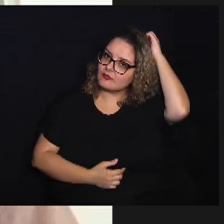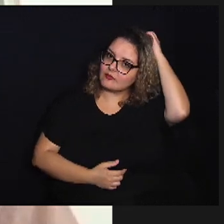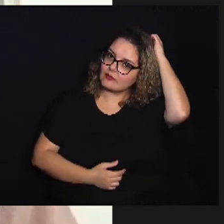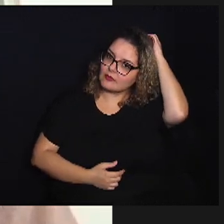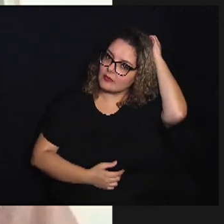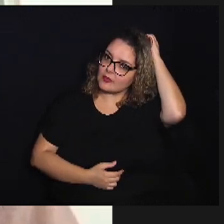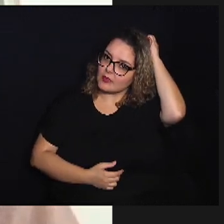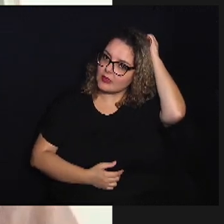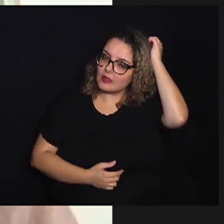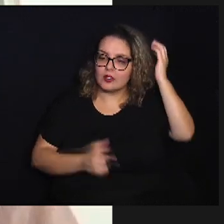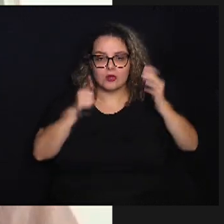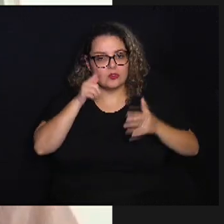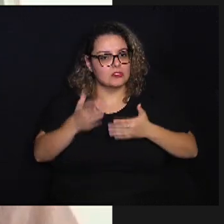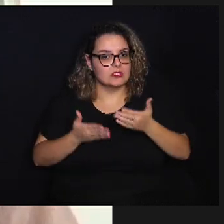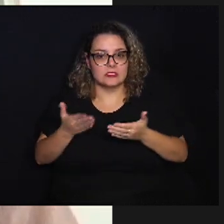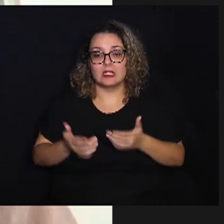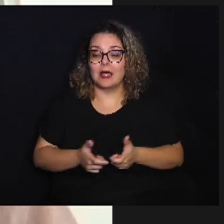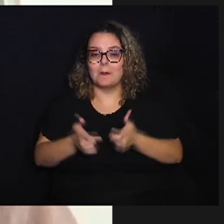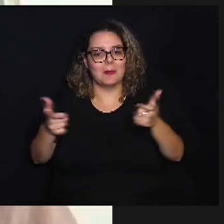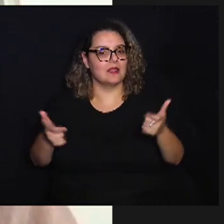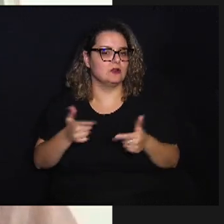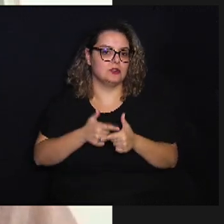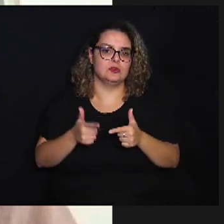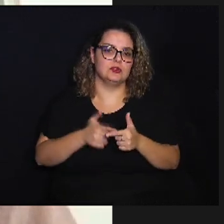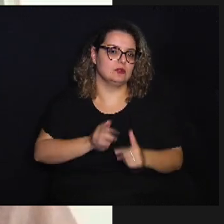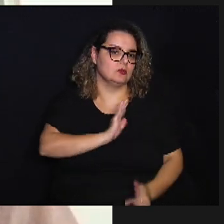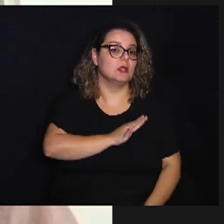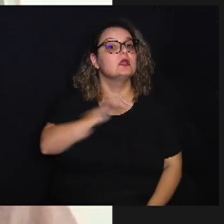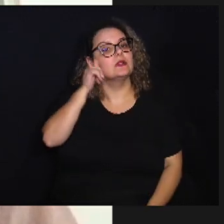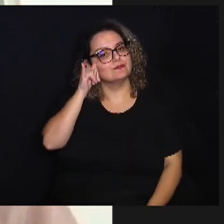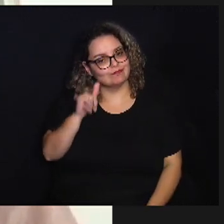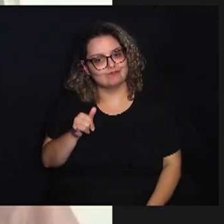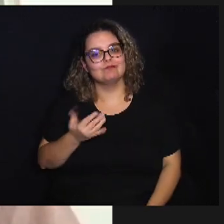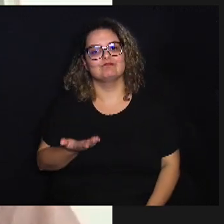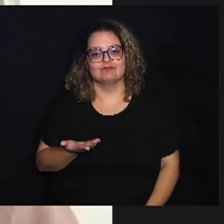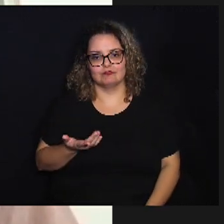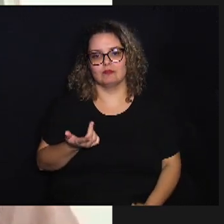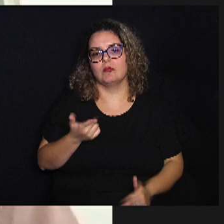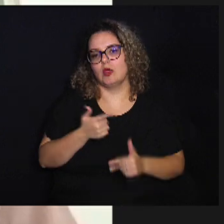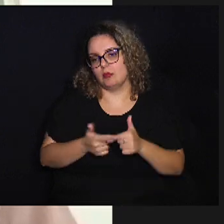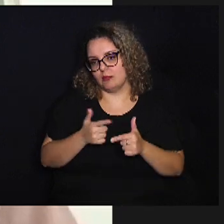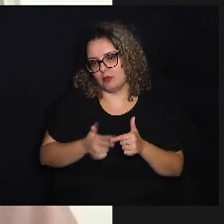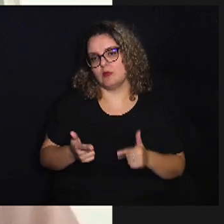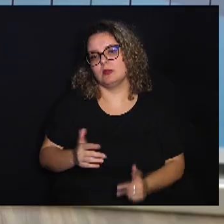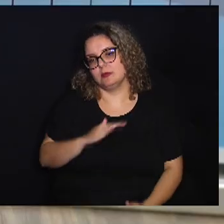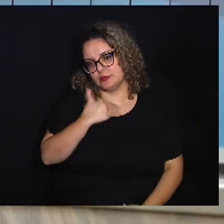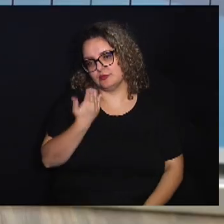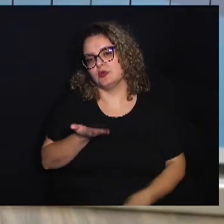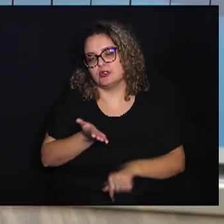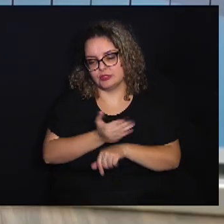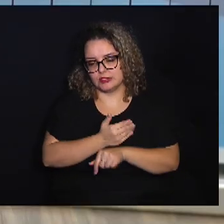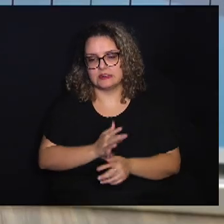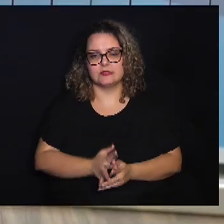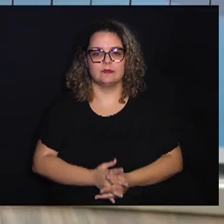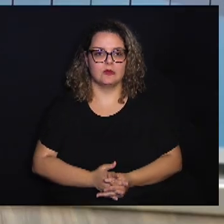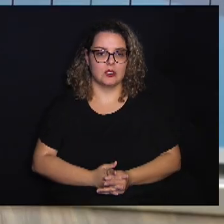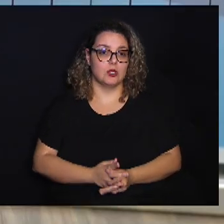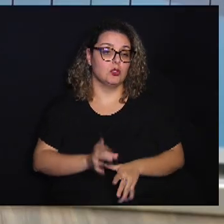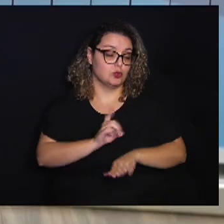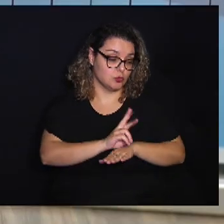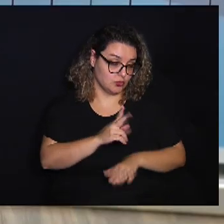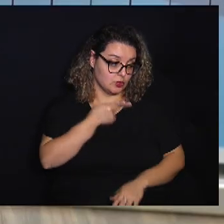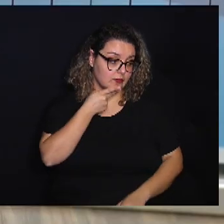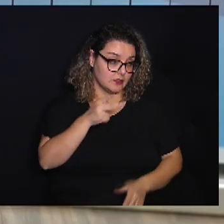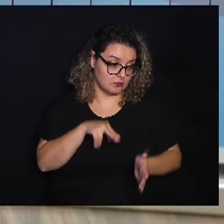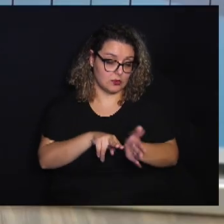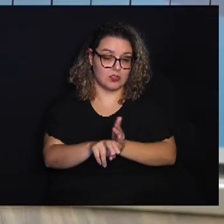a maioria das complicações cardiológicas e evitar uma morte precoce. Doutor, falando em